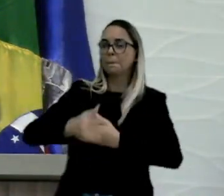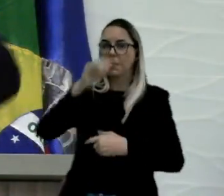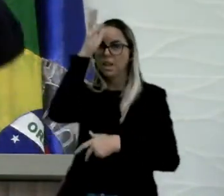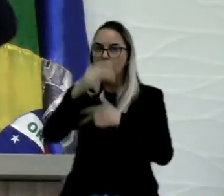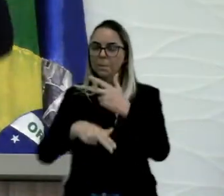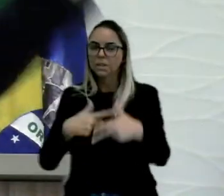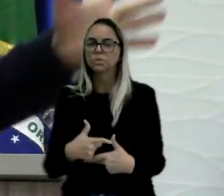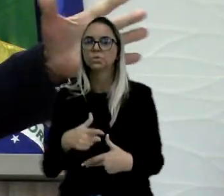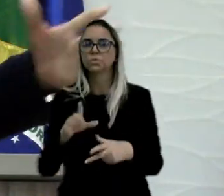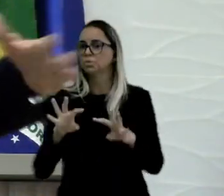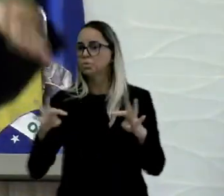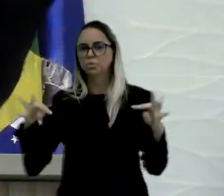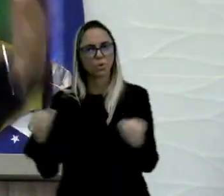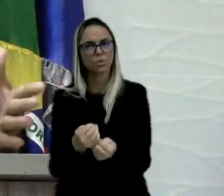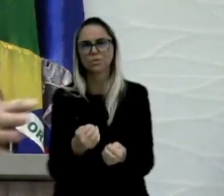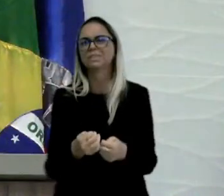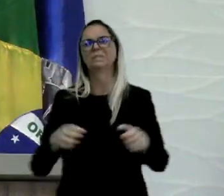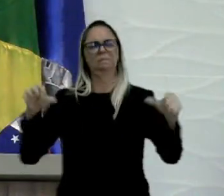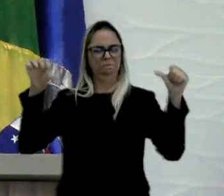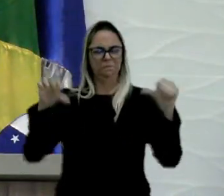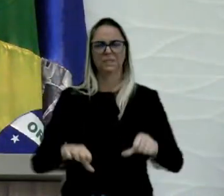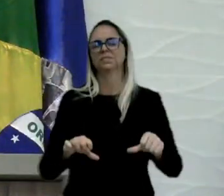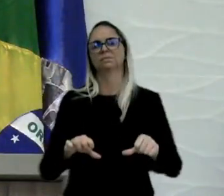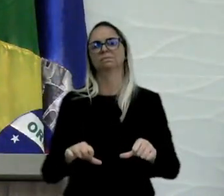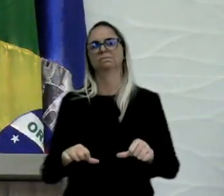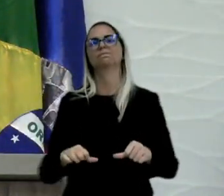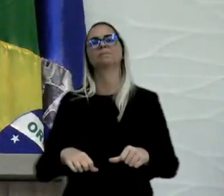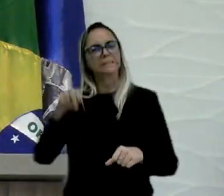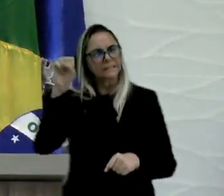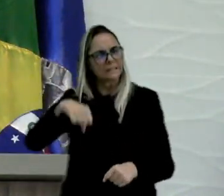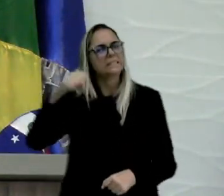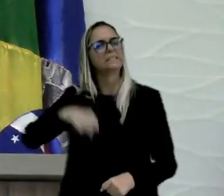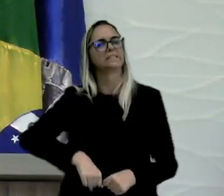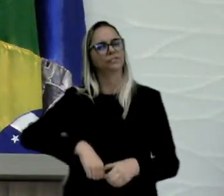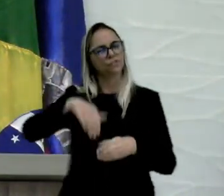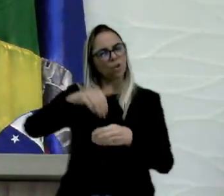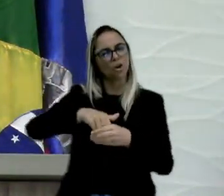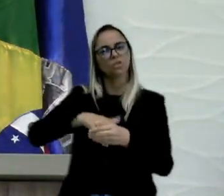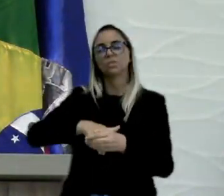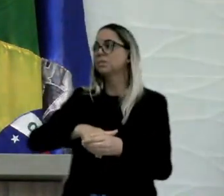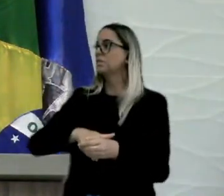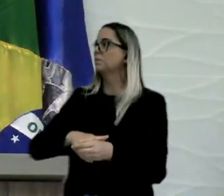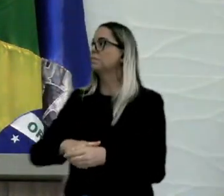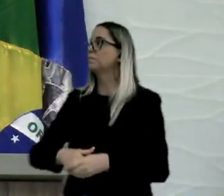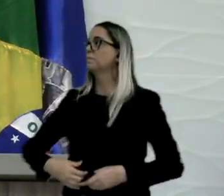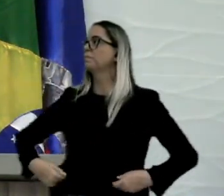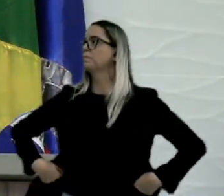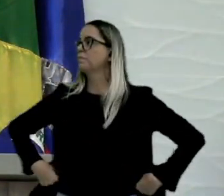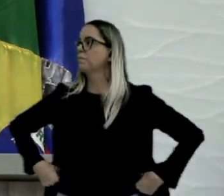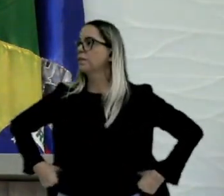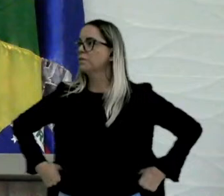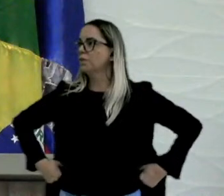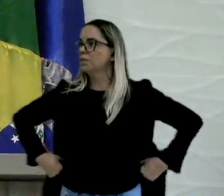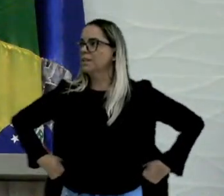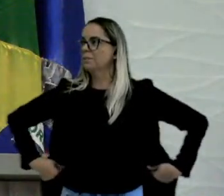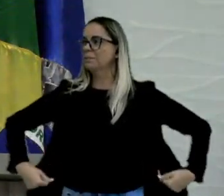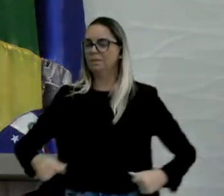Una como todo é péssimo Merece sim um voto de aplauso por todos os vereadores dessa